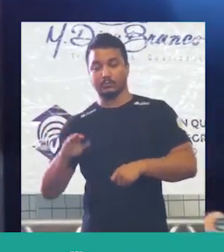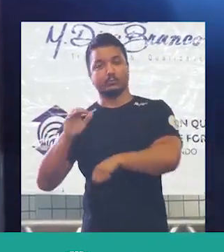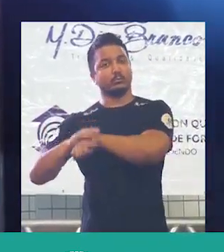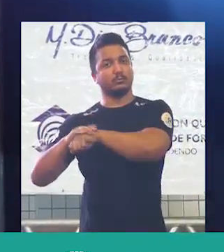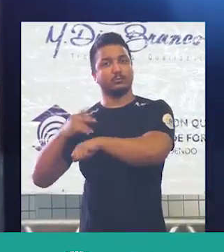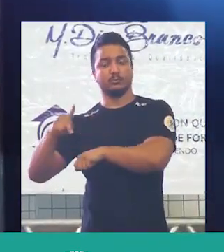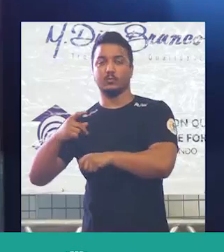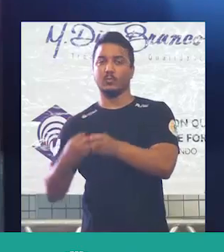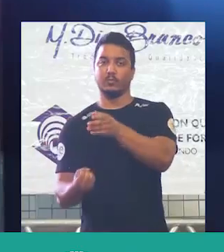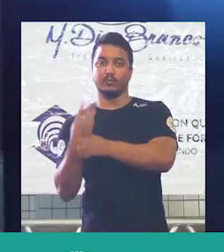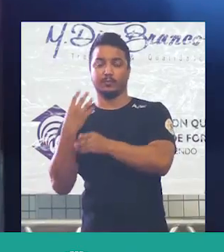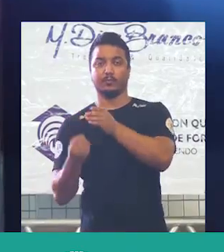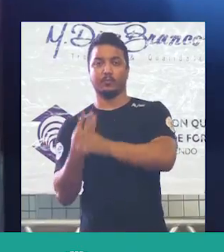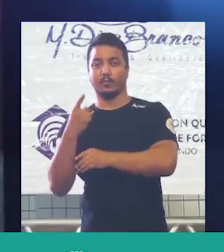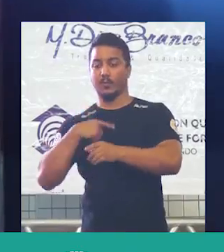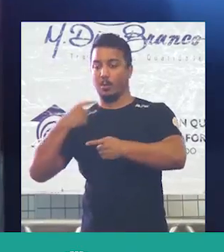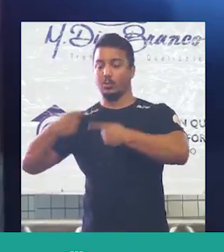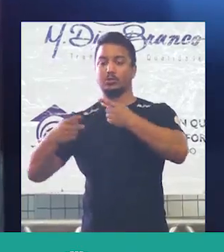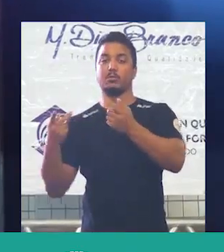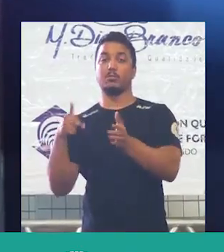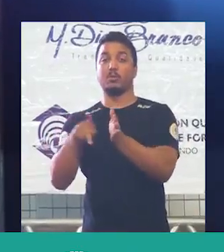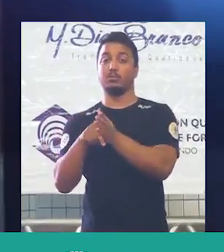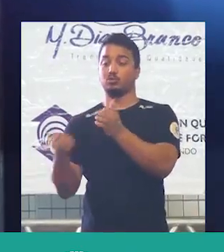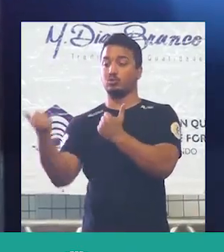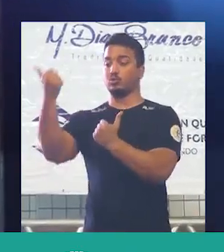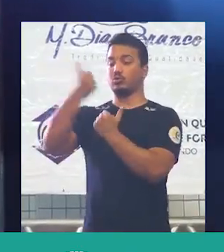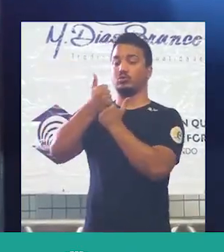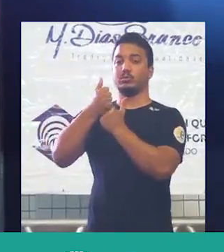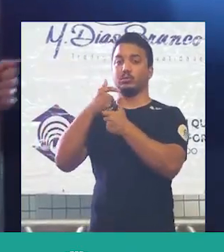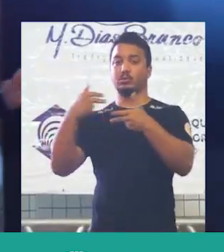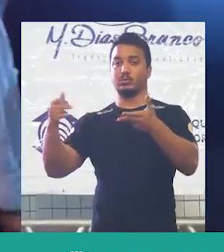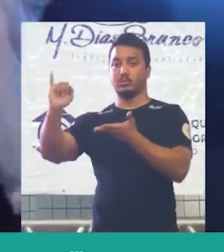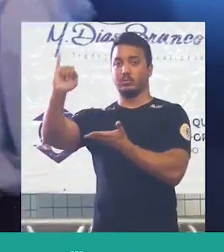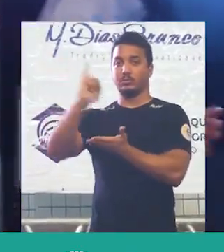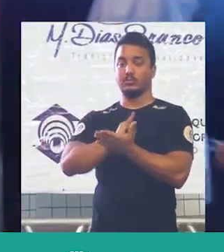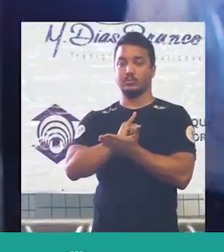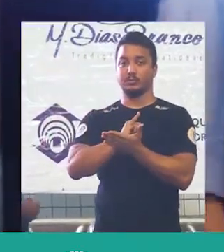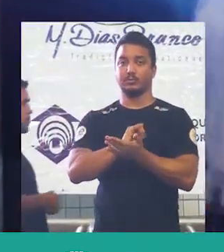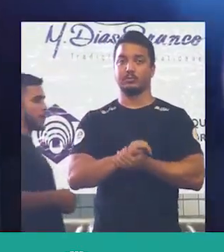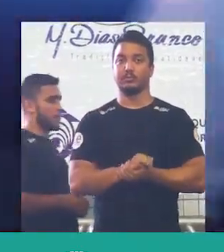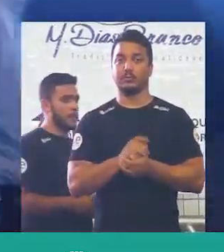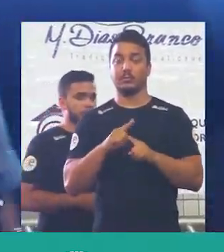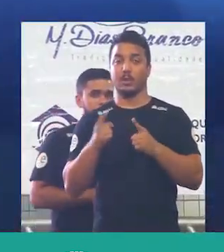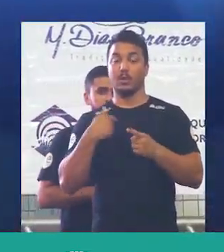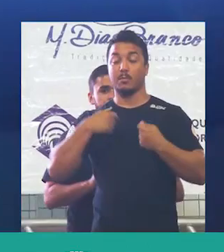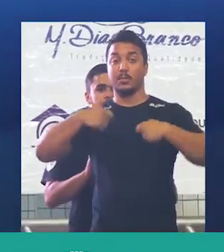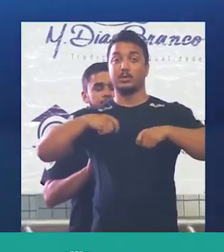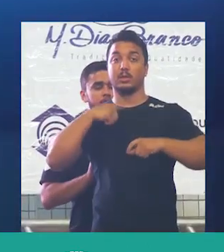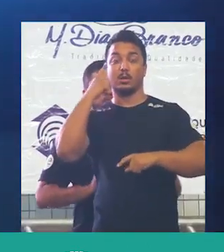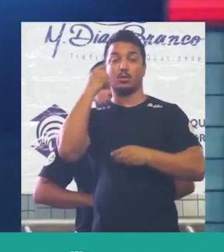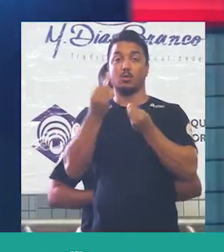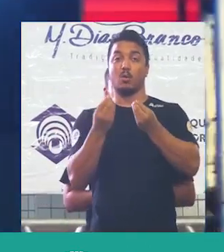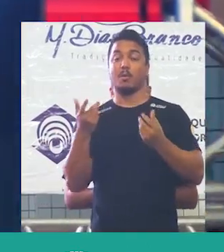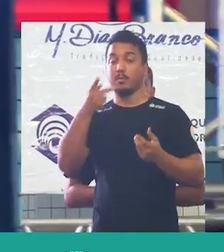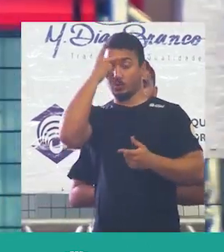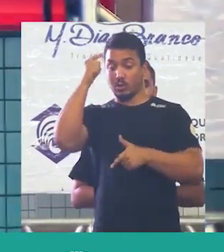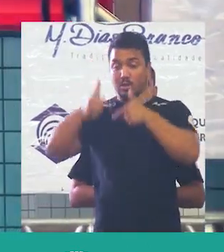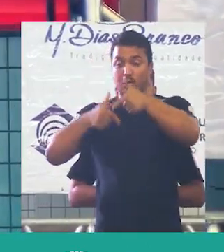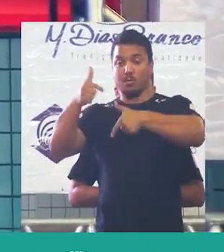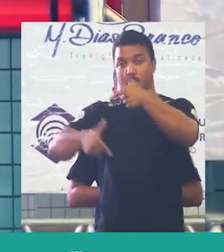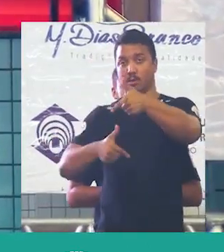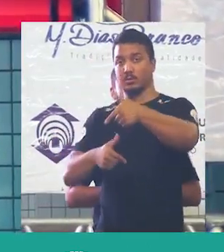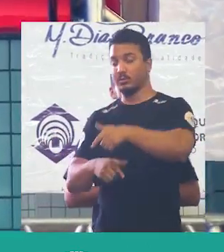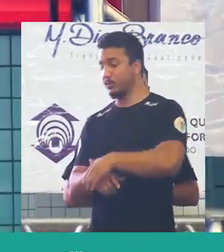próprio sapato. Política de substituição de importações. Mas eu precisava de mão de